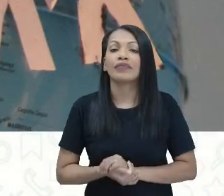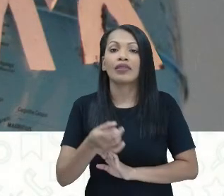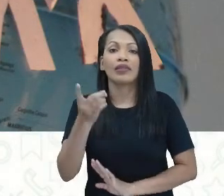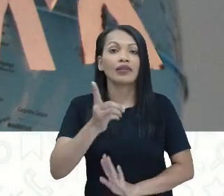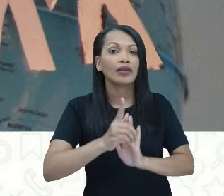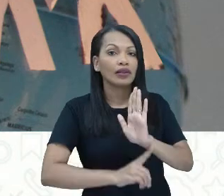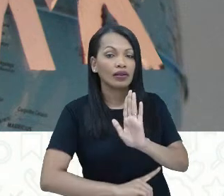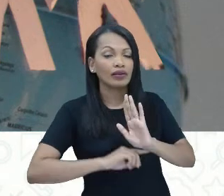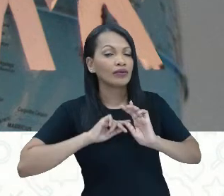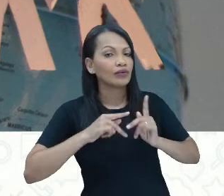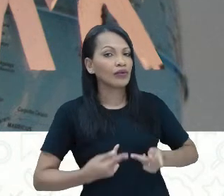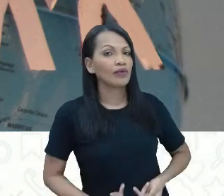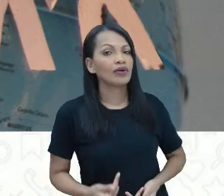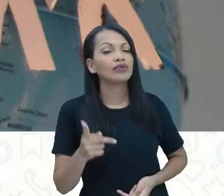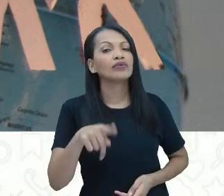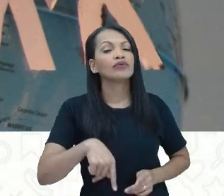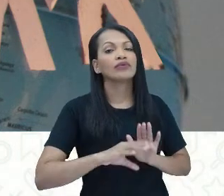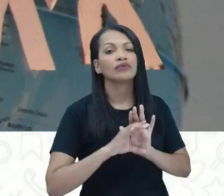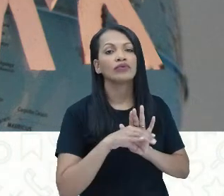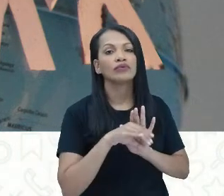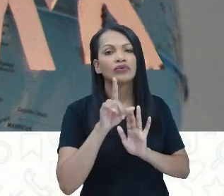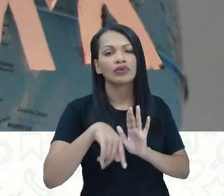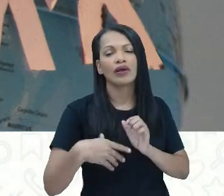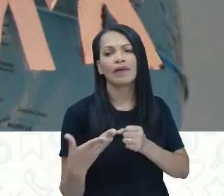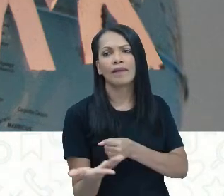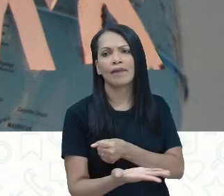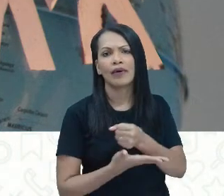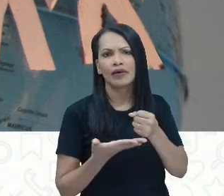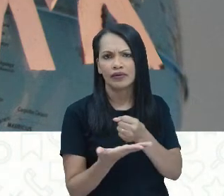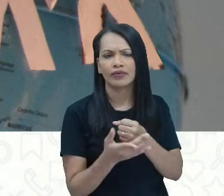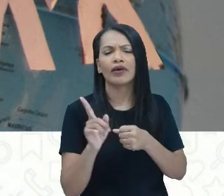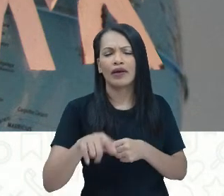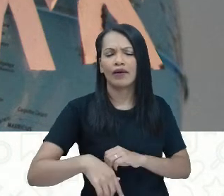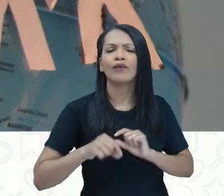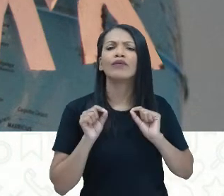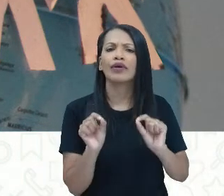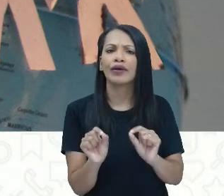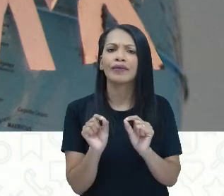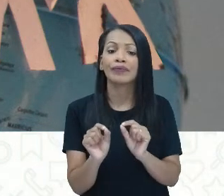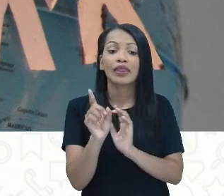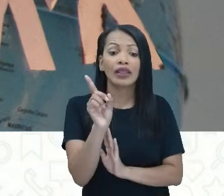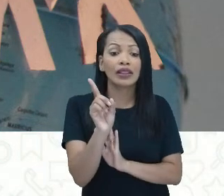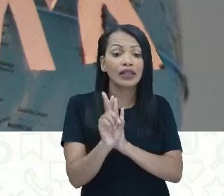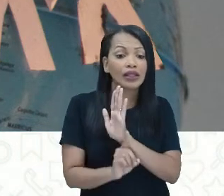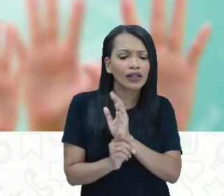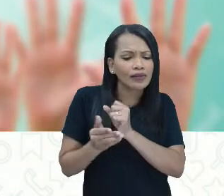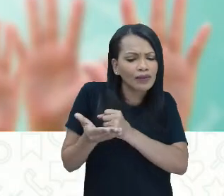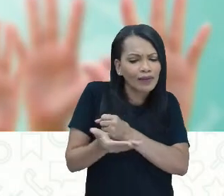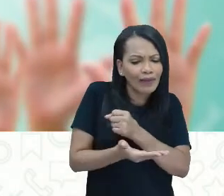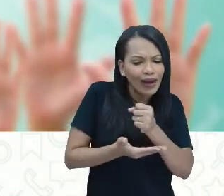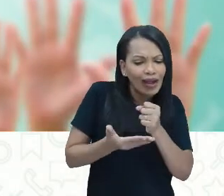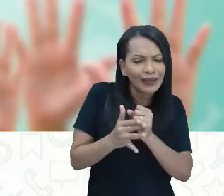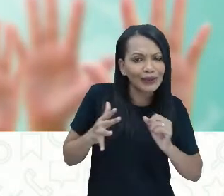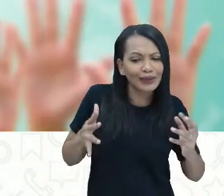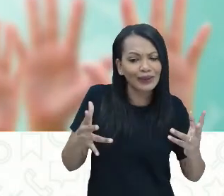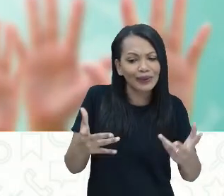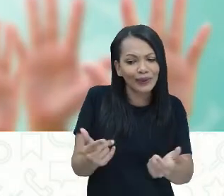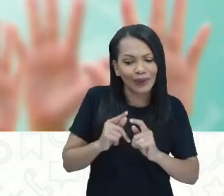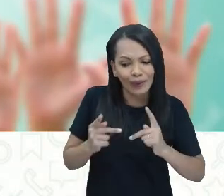né, o conceito é bem básico. São direitos básicos de todos os seres humanos, certo?